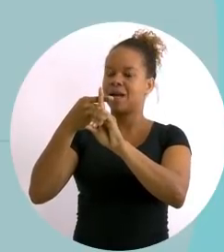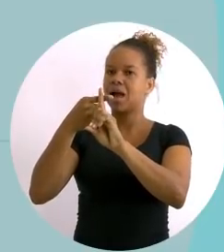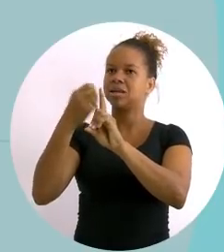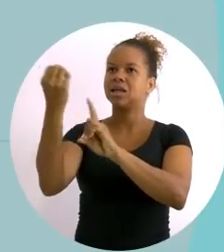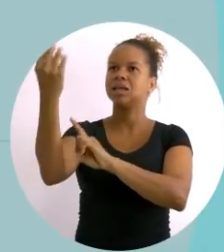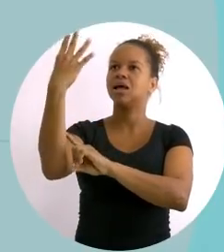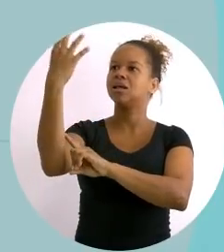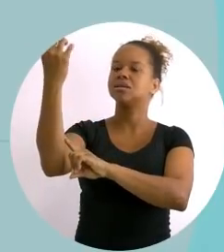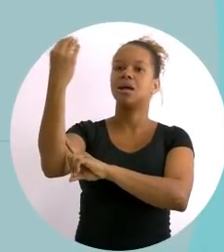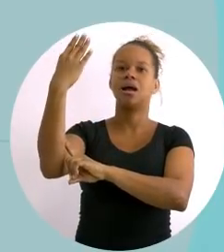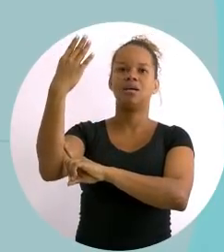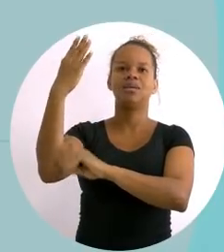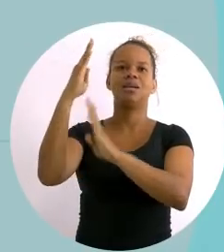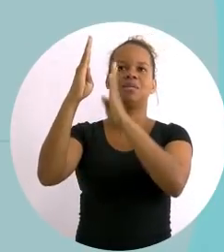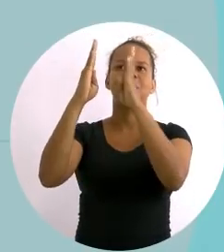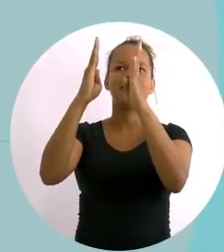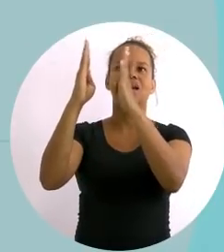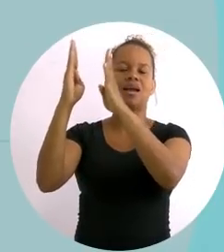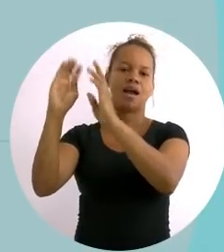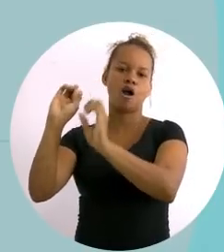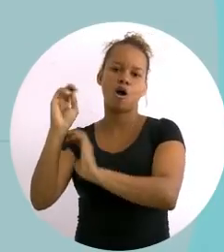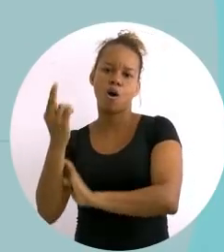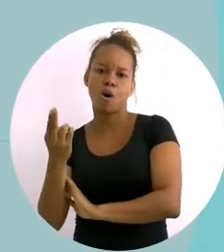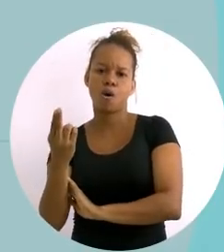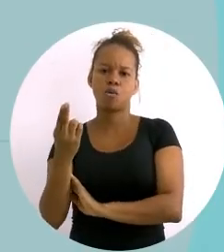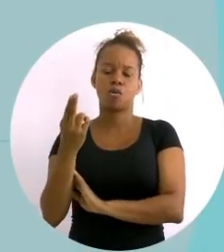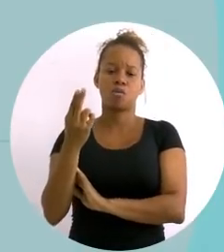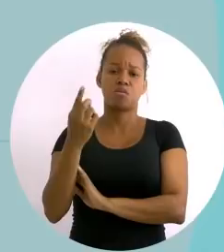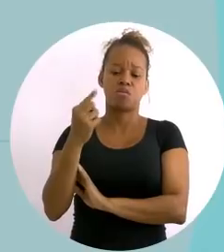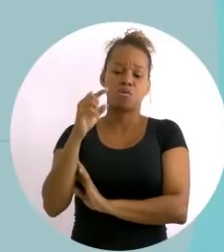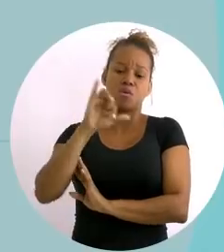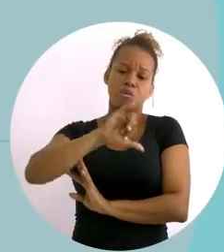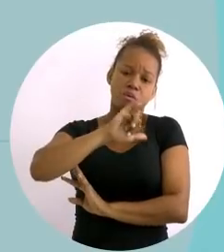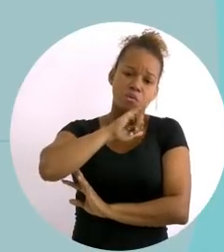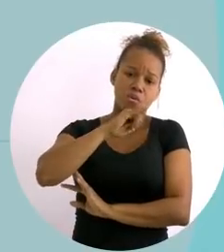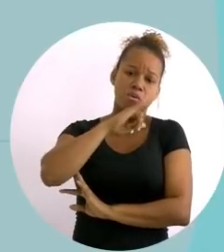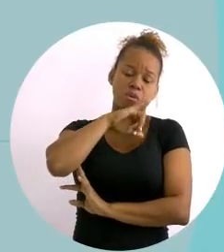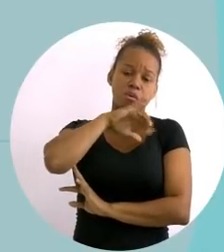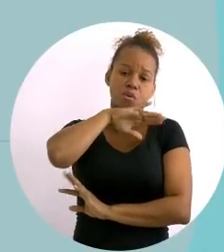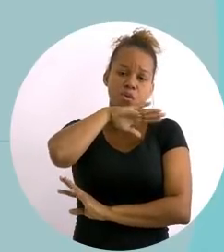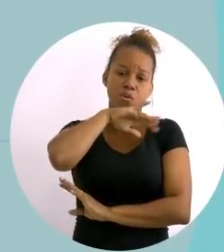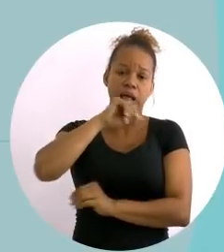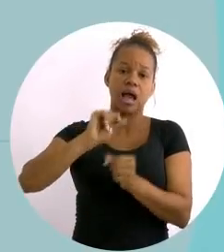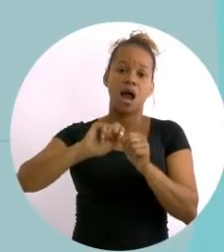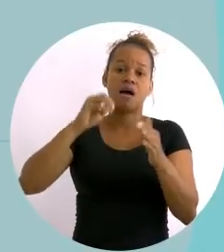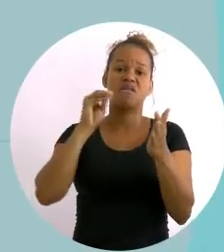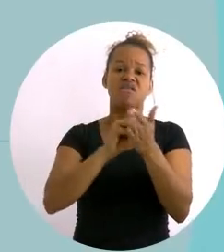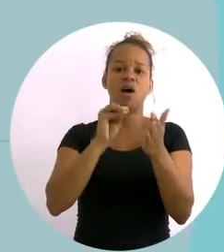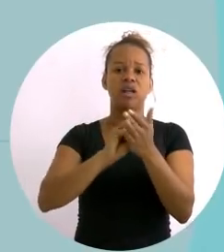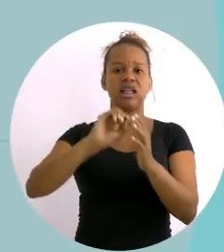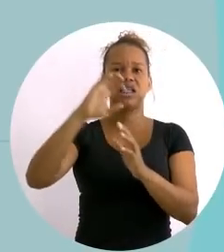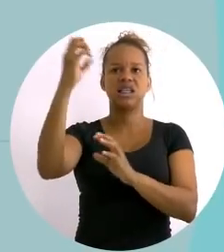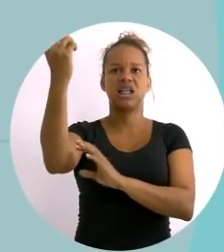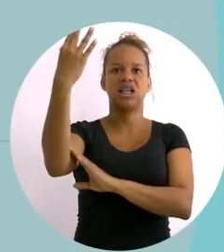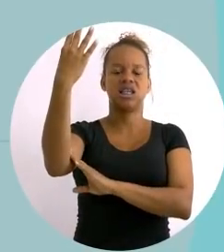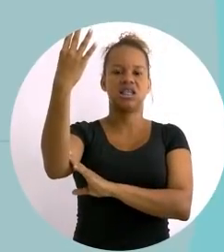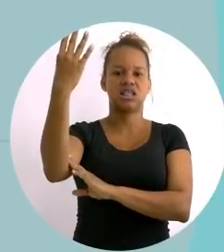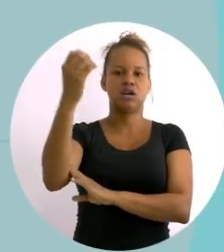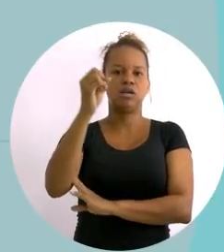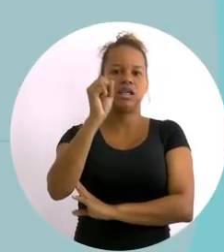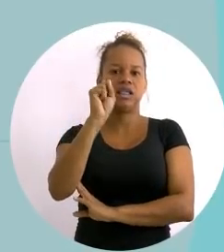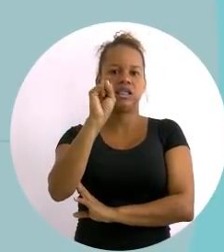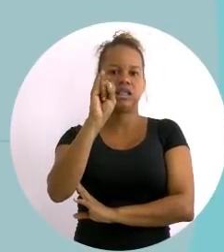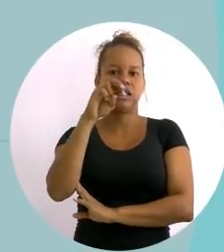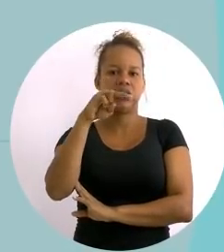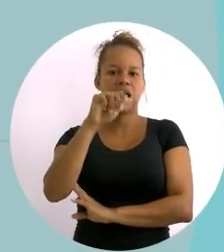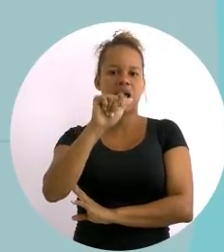sinalização da biblioteca, ou como aspecto negativo, a falta dessa sinalização. Isso faz parte do